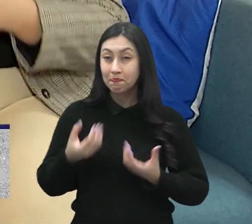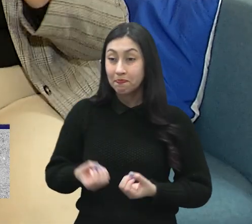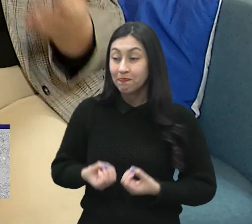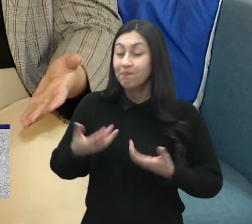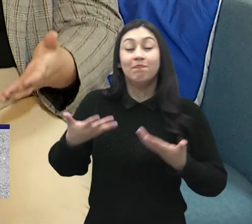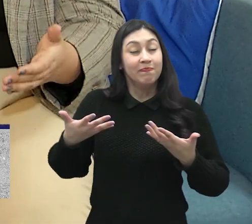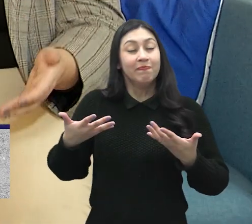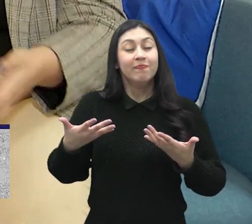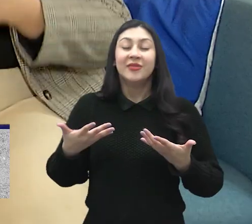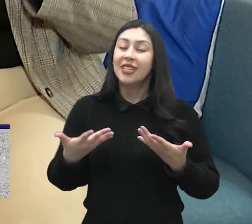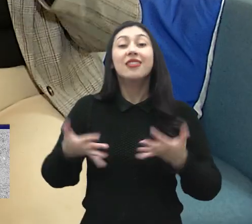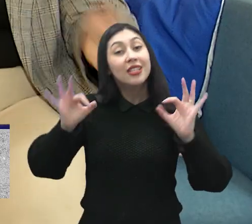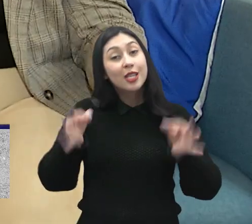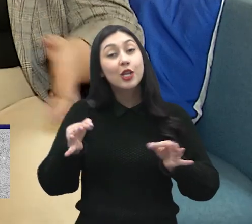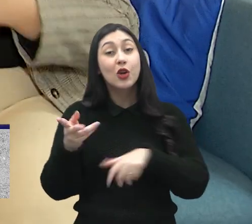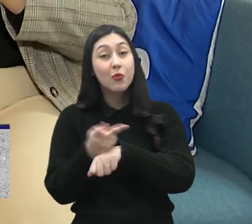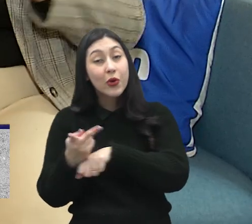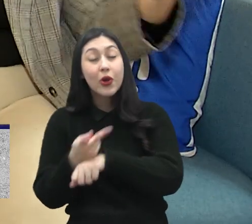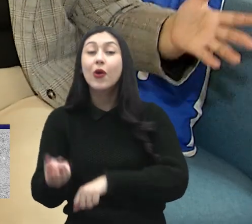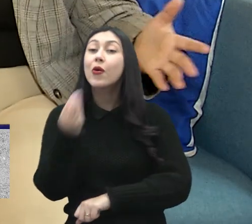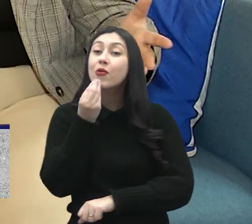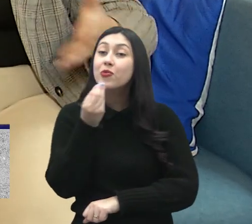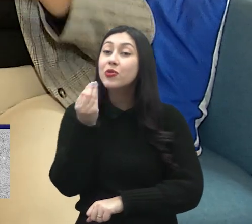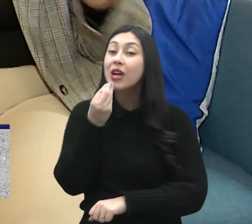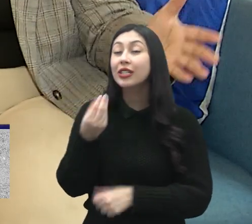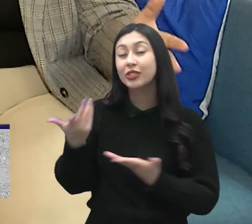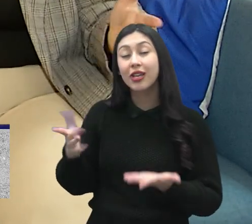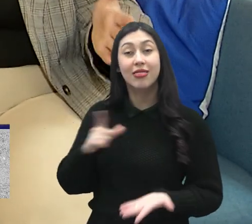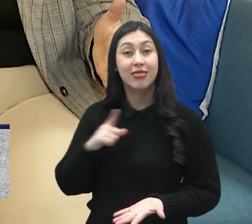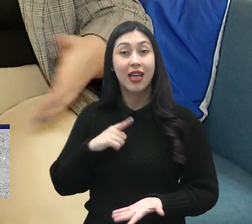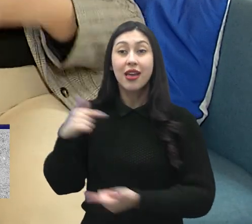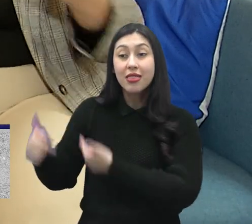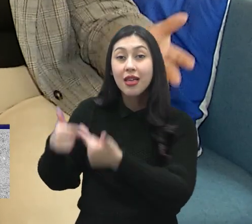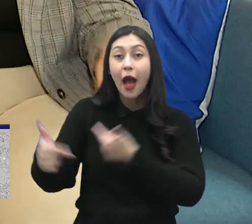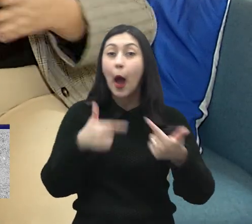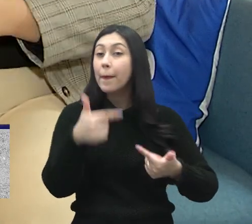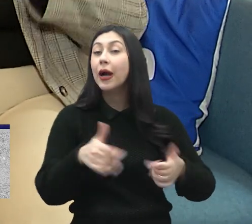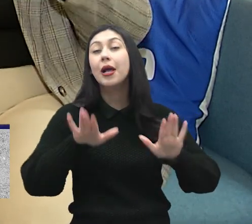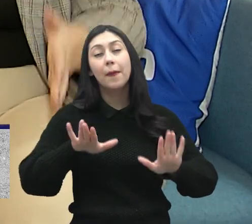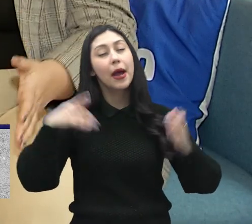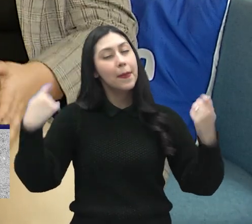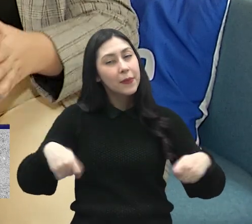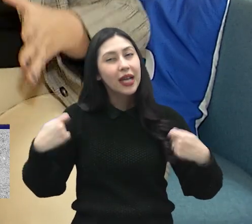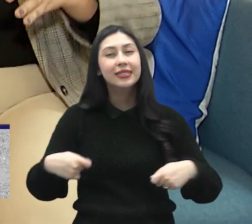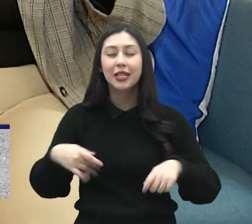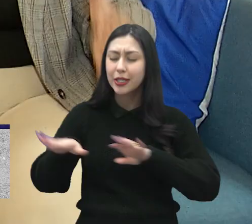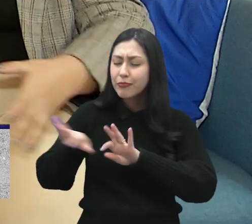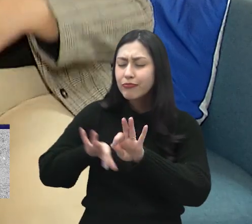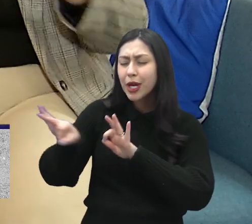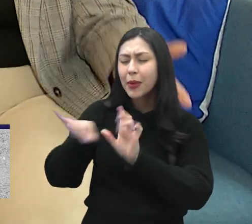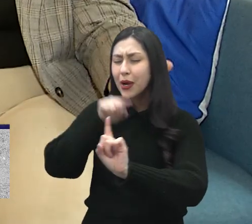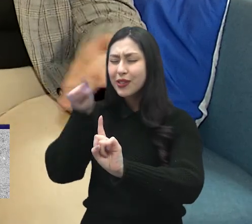isso, buscar por oportunidades, tem área para todo mundo, emprego é o que não falta, só realmente definir o seu plano ali